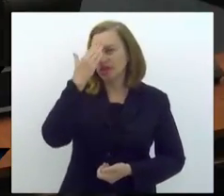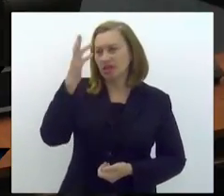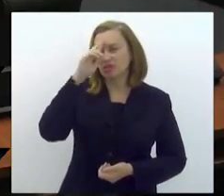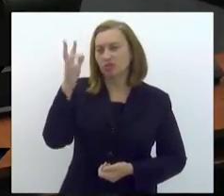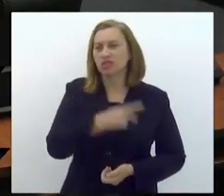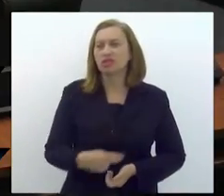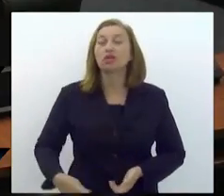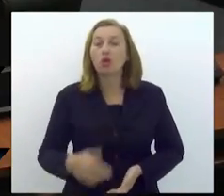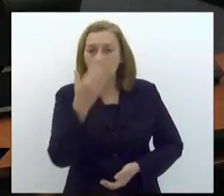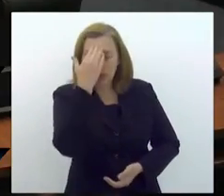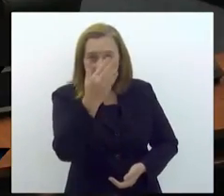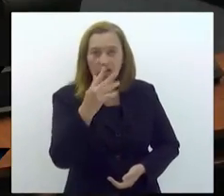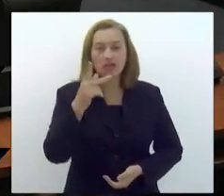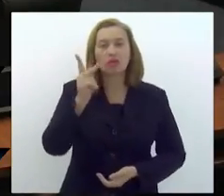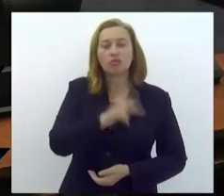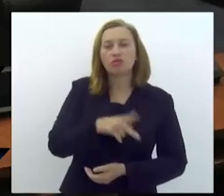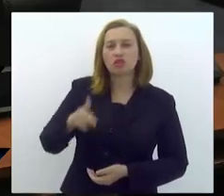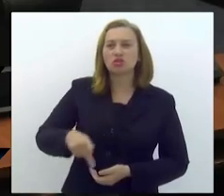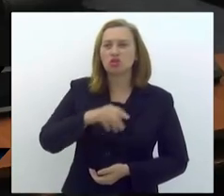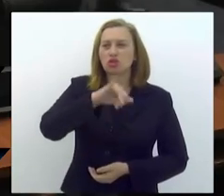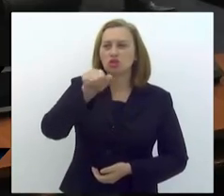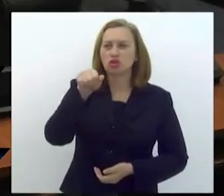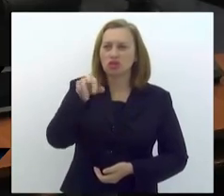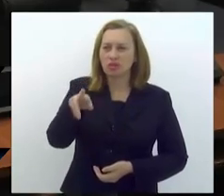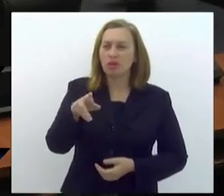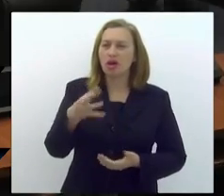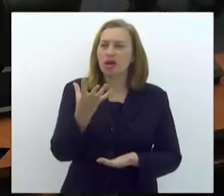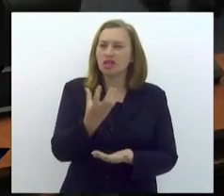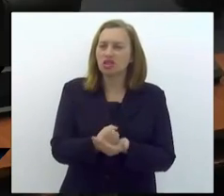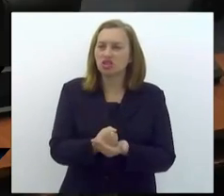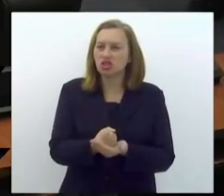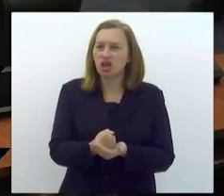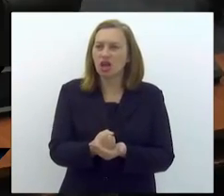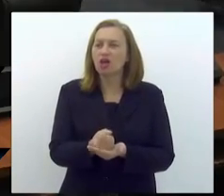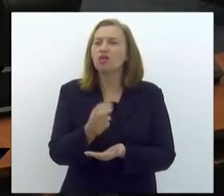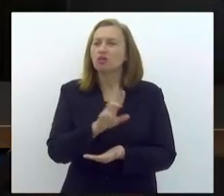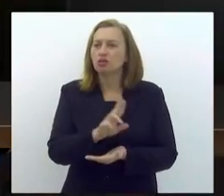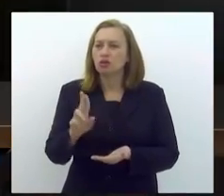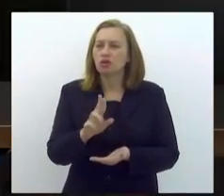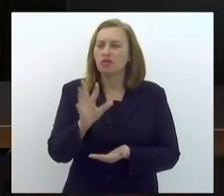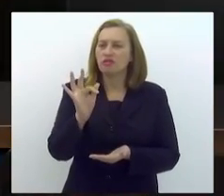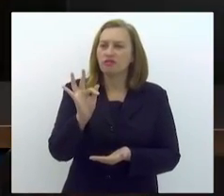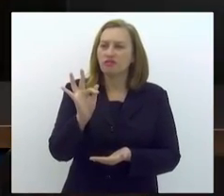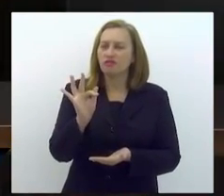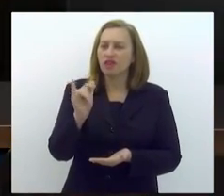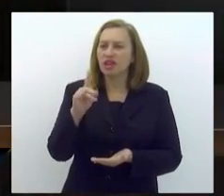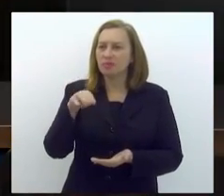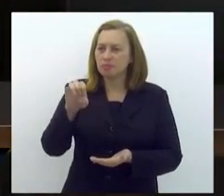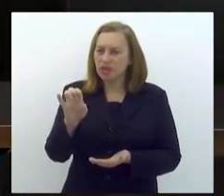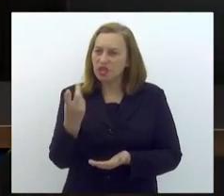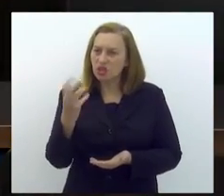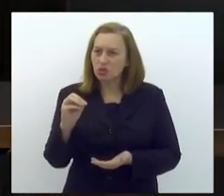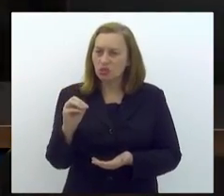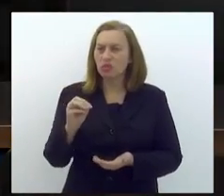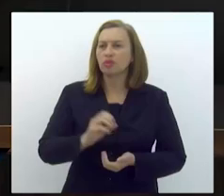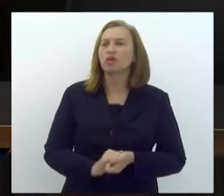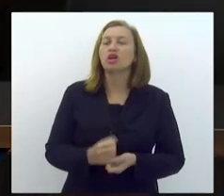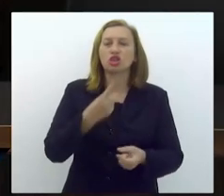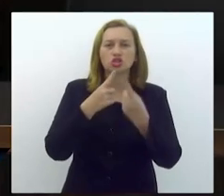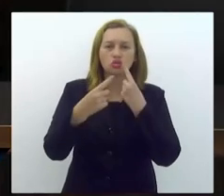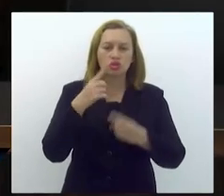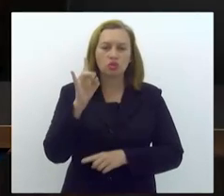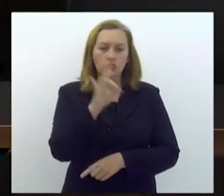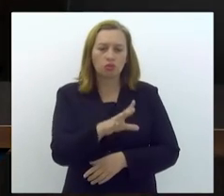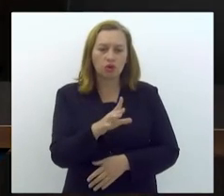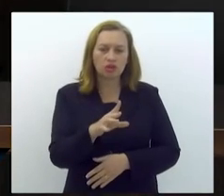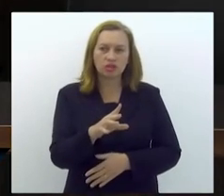Obrigado Professor José má registrar com autoria Deputado Felipe em Hades anuncio em discussão